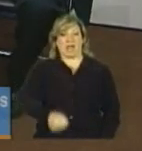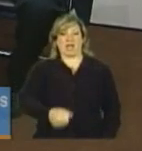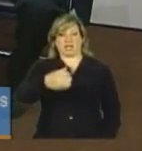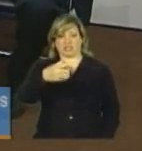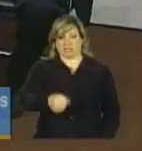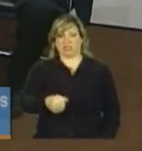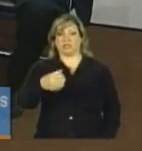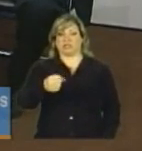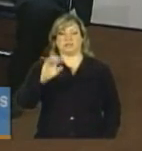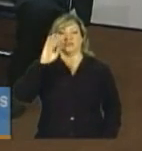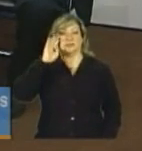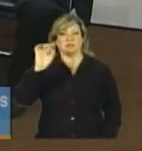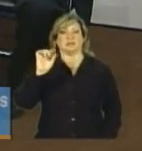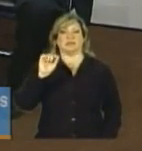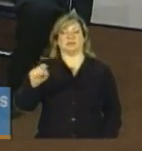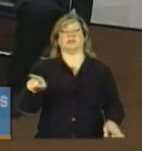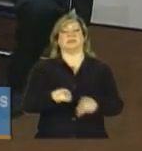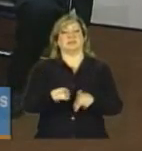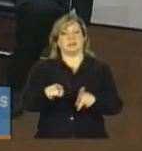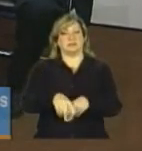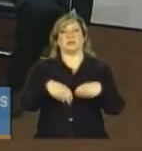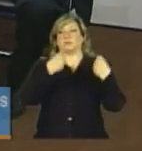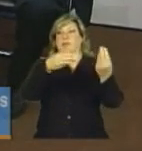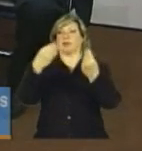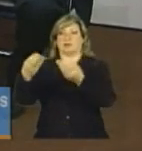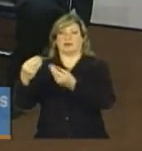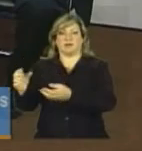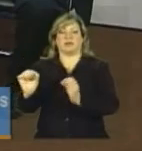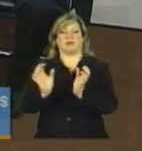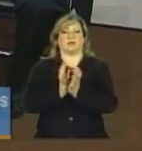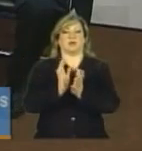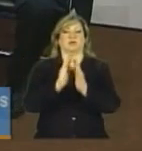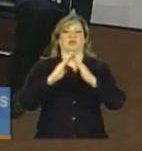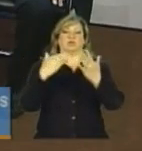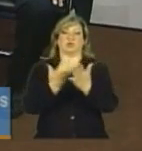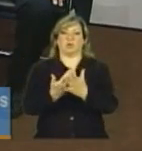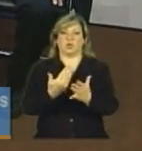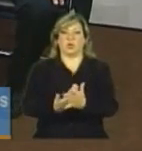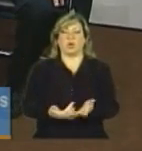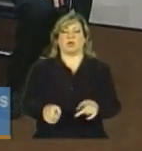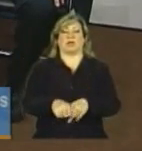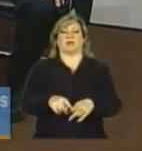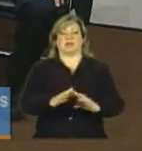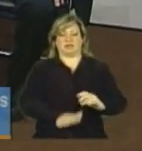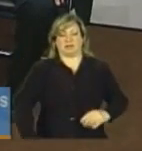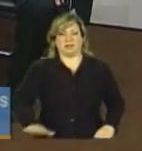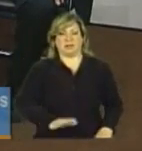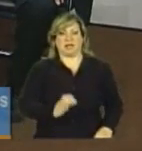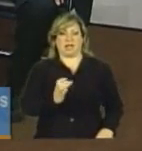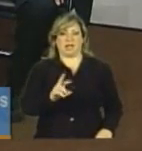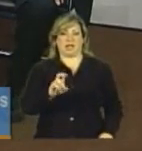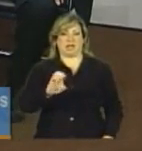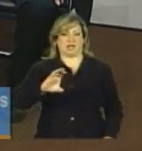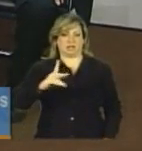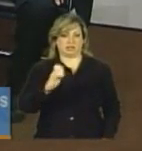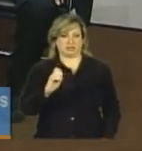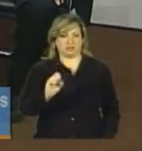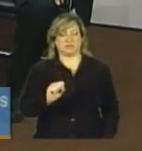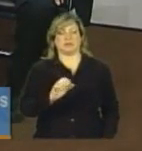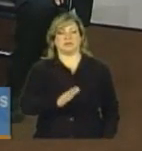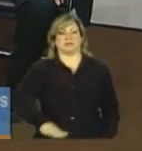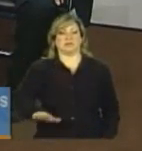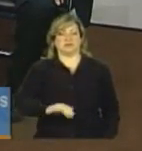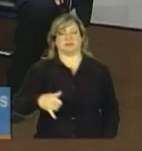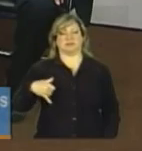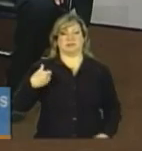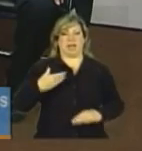leite, com destinação aí também para entidades, escolas, né, creches. Eh, isso para crianças